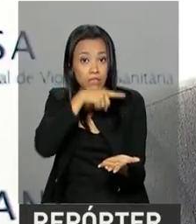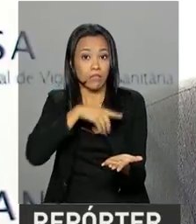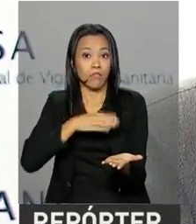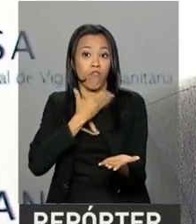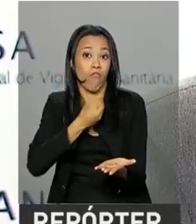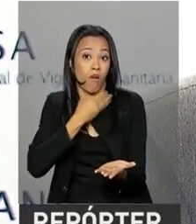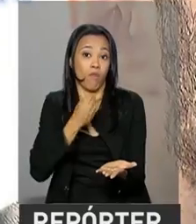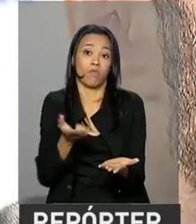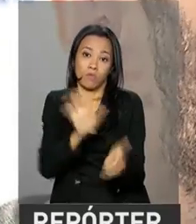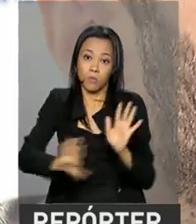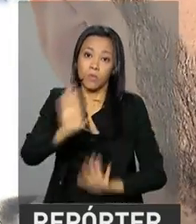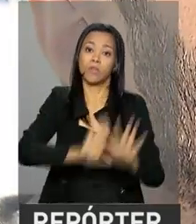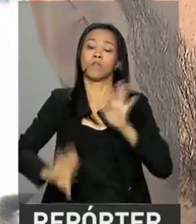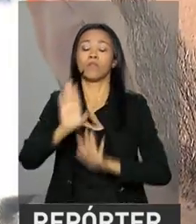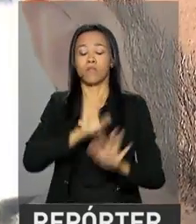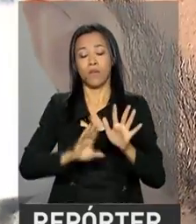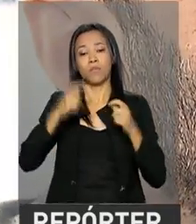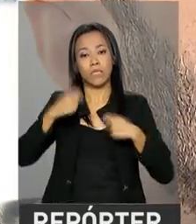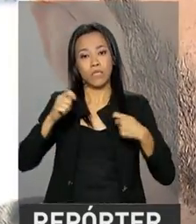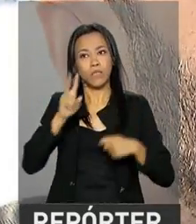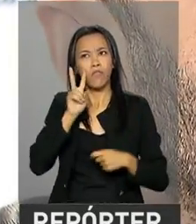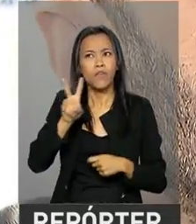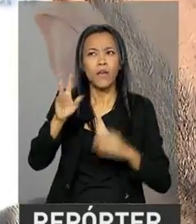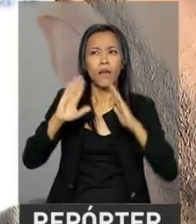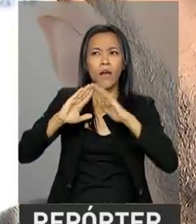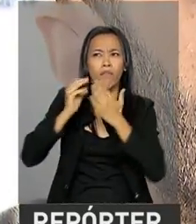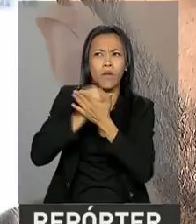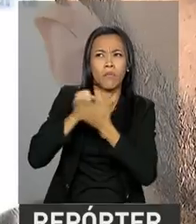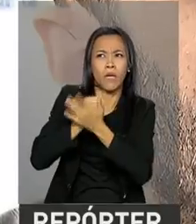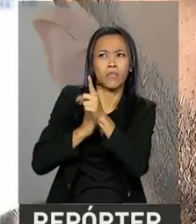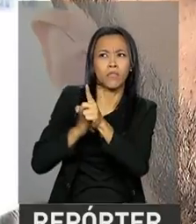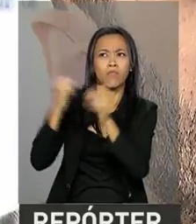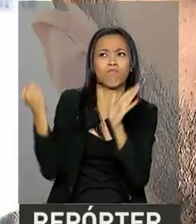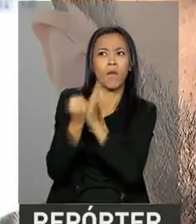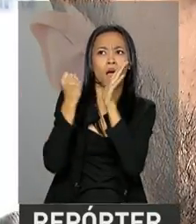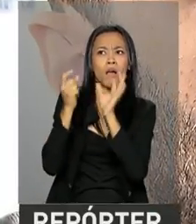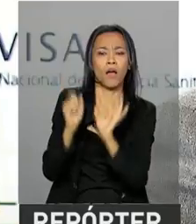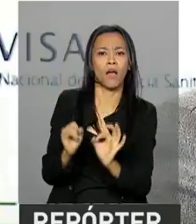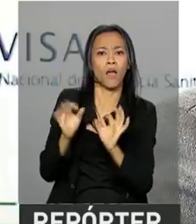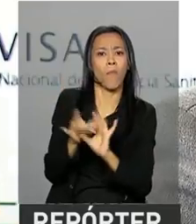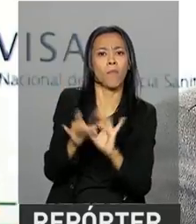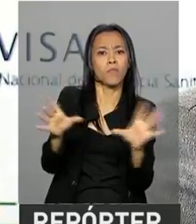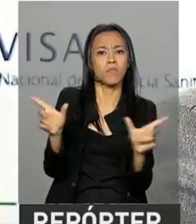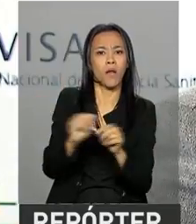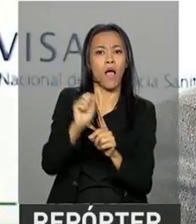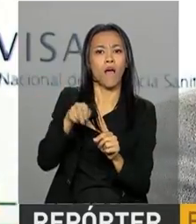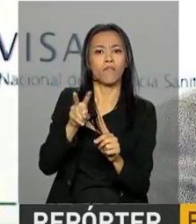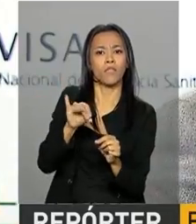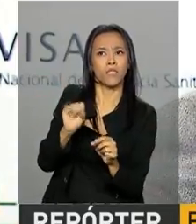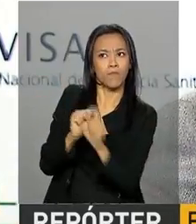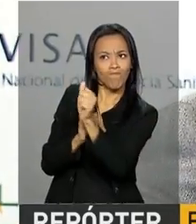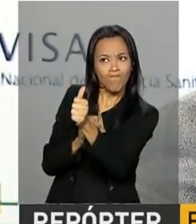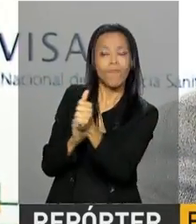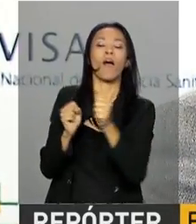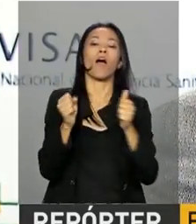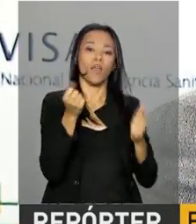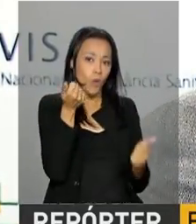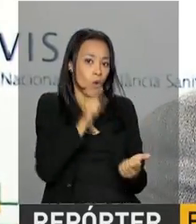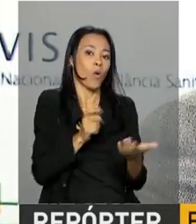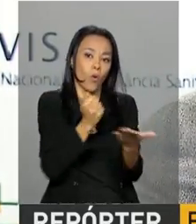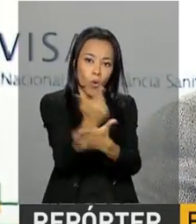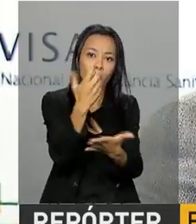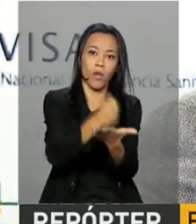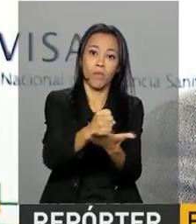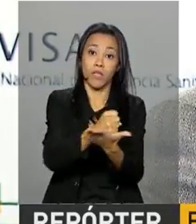adquirir de farmácias licenciadas e seguir algumas recomendações a pessoa pode identificar se a caixinha do medicamento já se